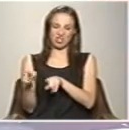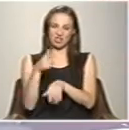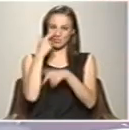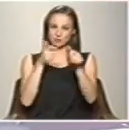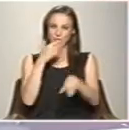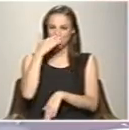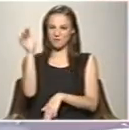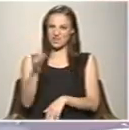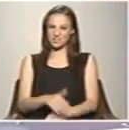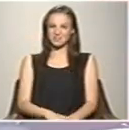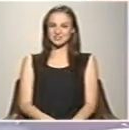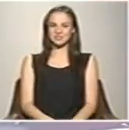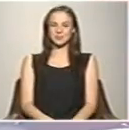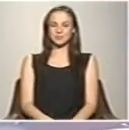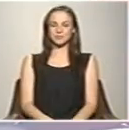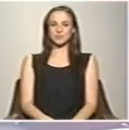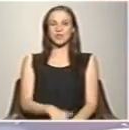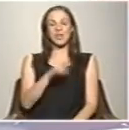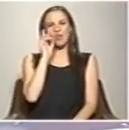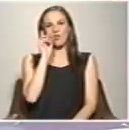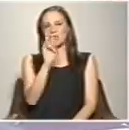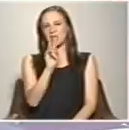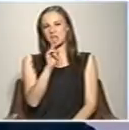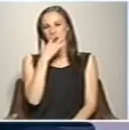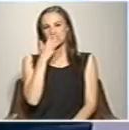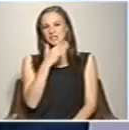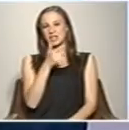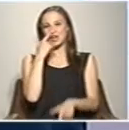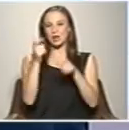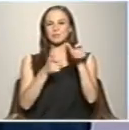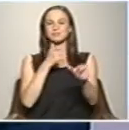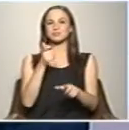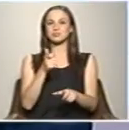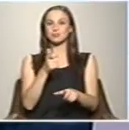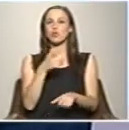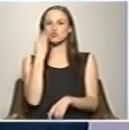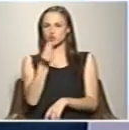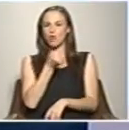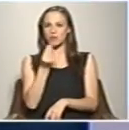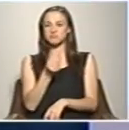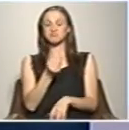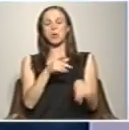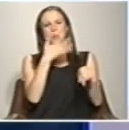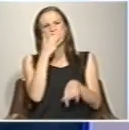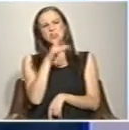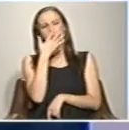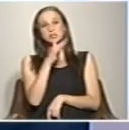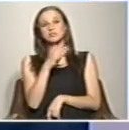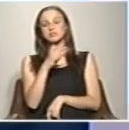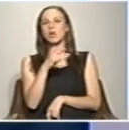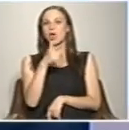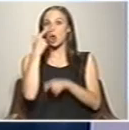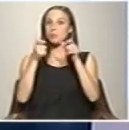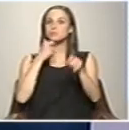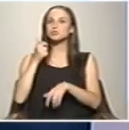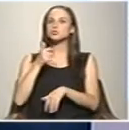fácil identificar parecenças nas populações, nas faixas etárias mais jovens do que nos grupos etários mais velhos. Portanto, as pessoas